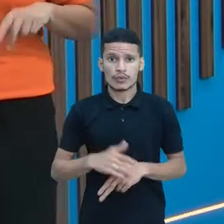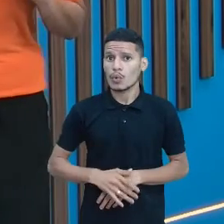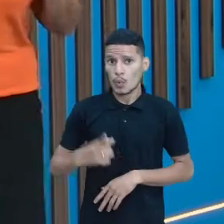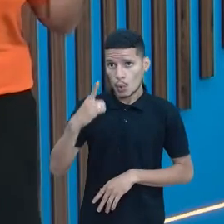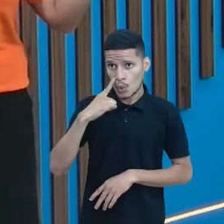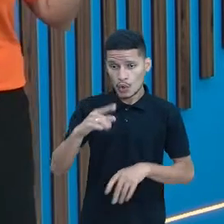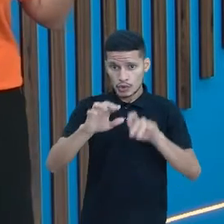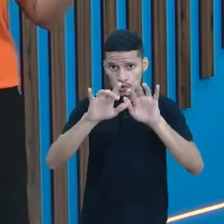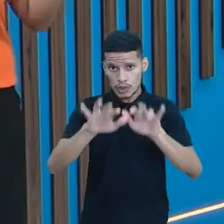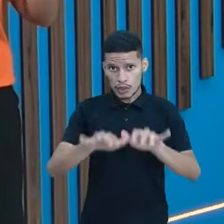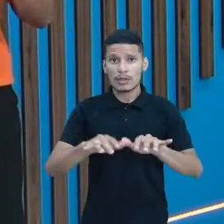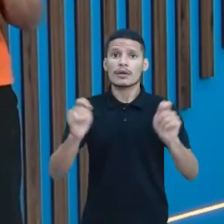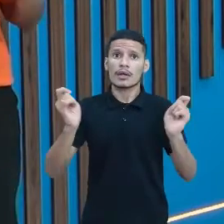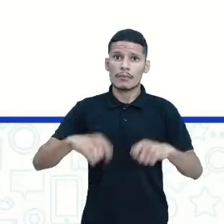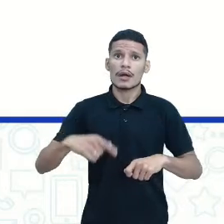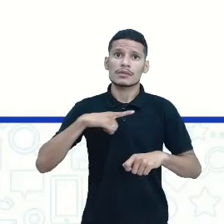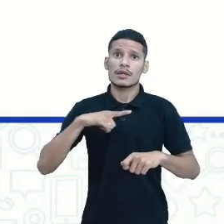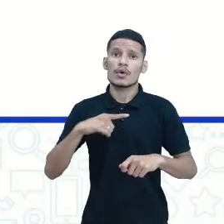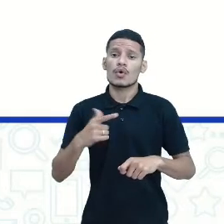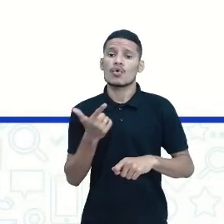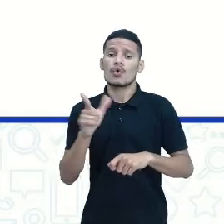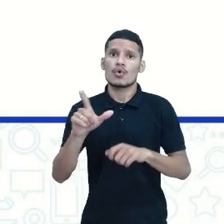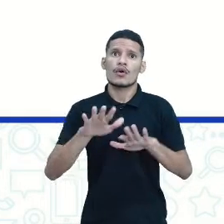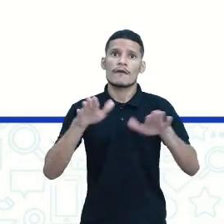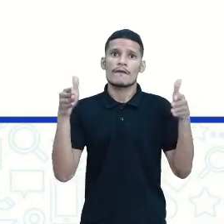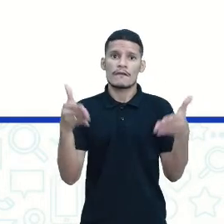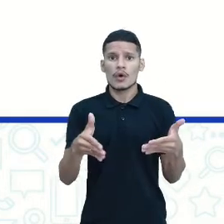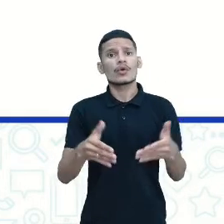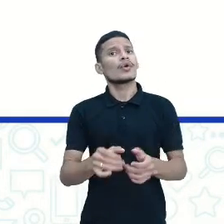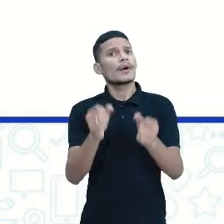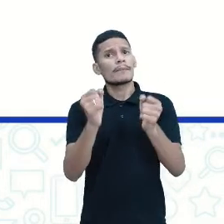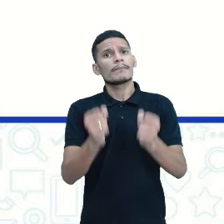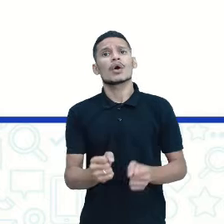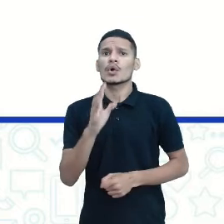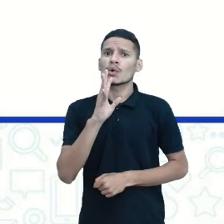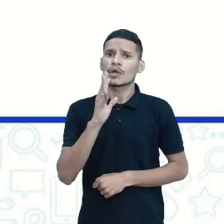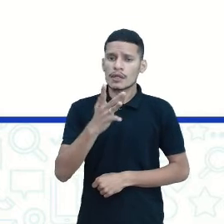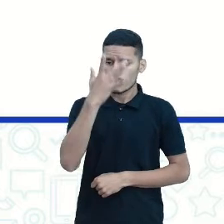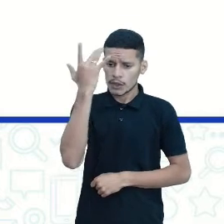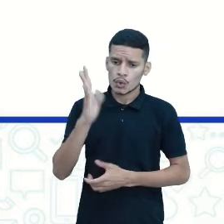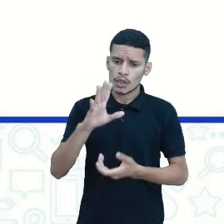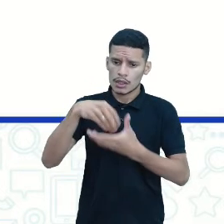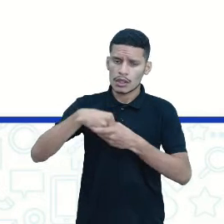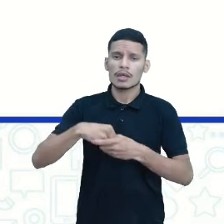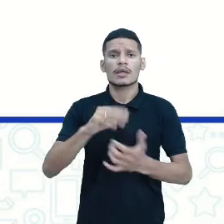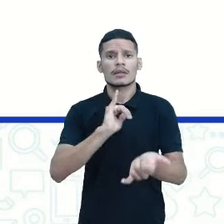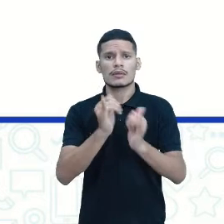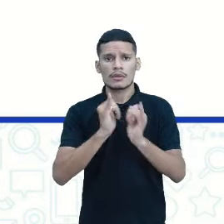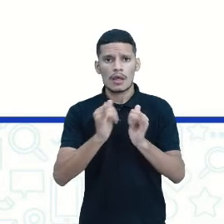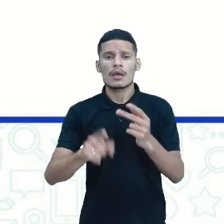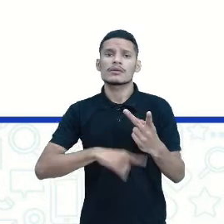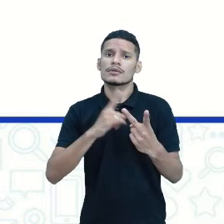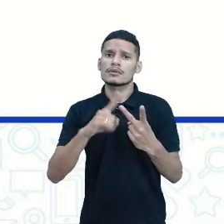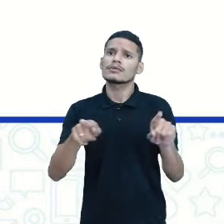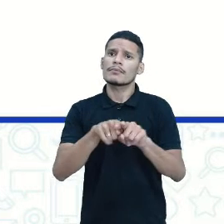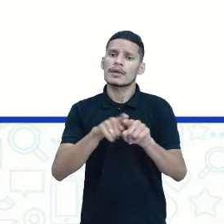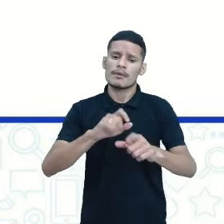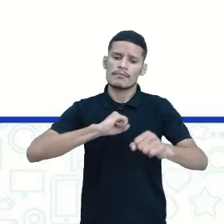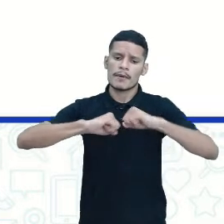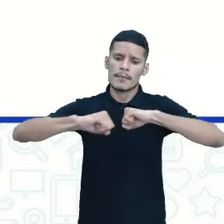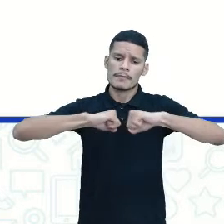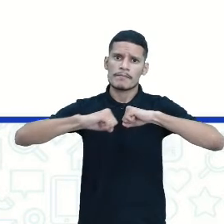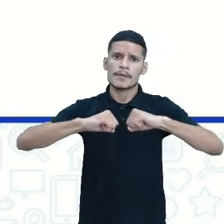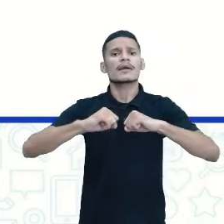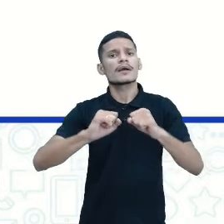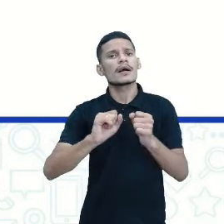pode apresentar as mais diversas finalidades. Então, você pode conhecer pessoas na internet, debater assuntos diversos, interagir